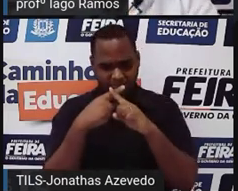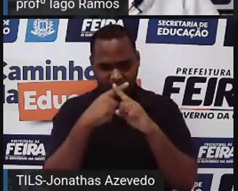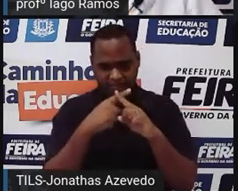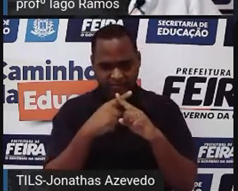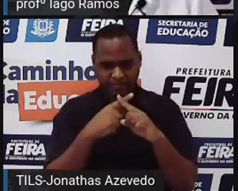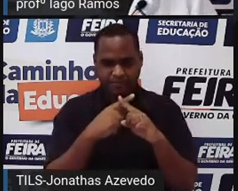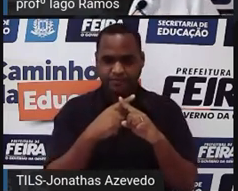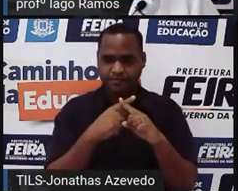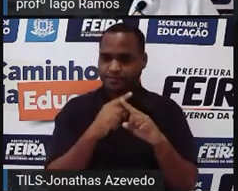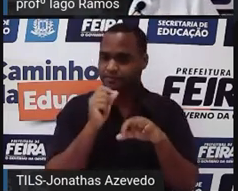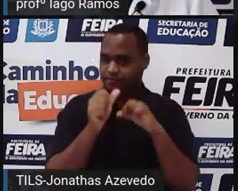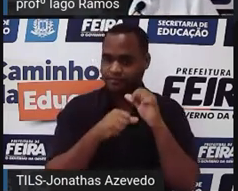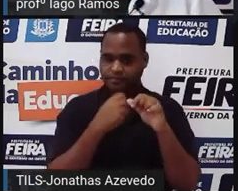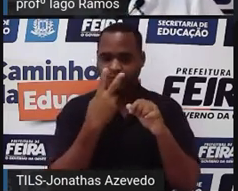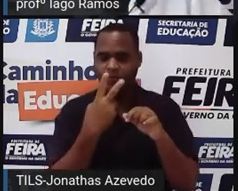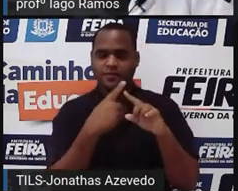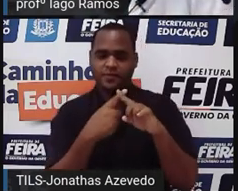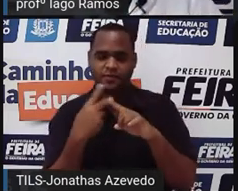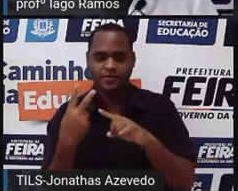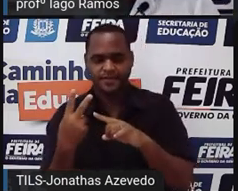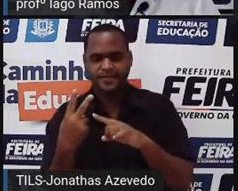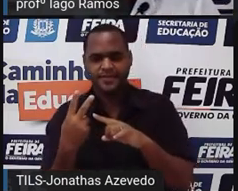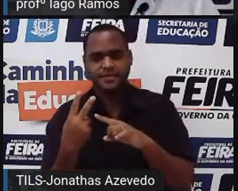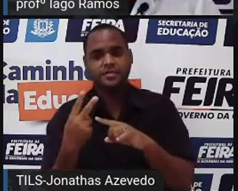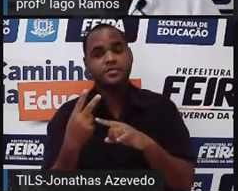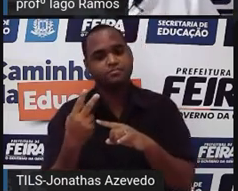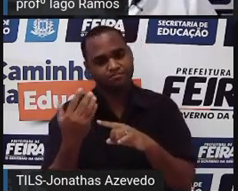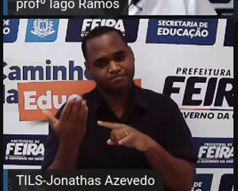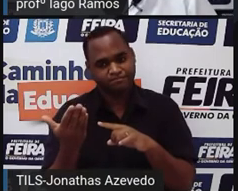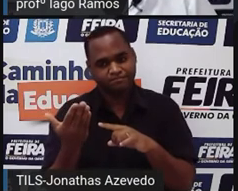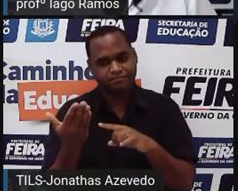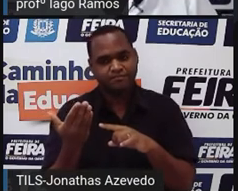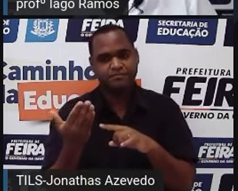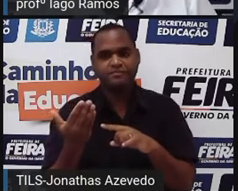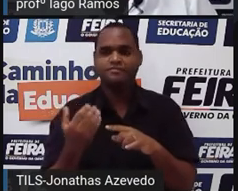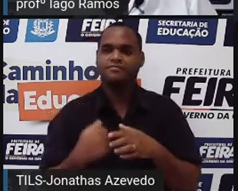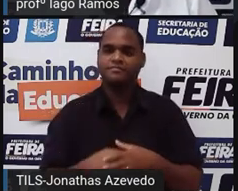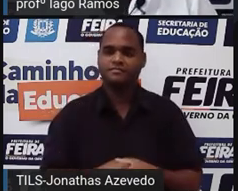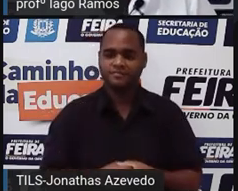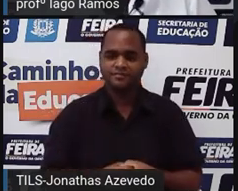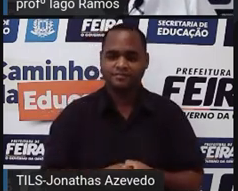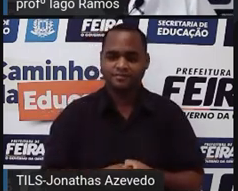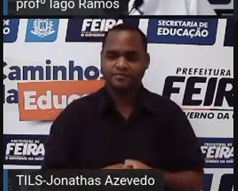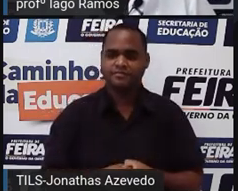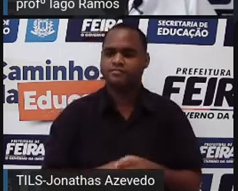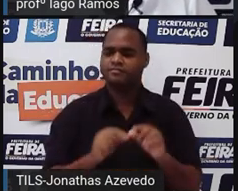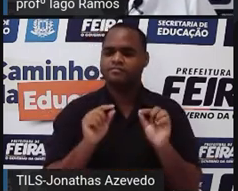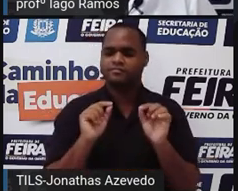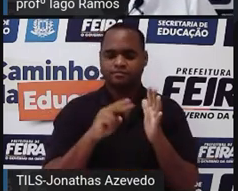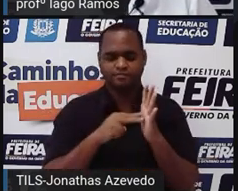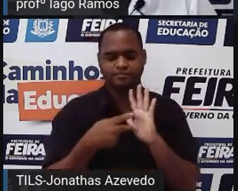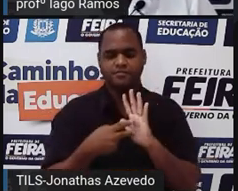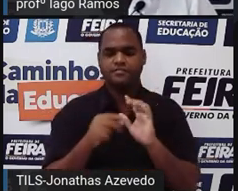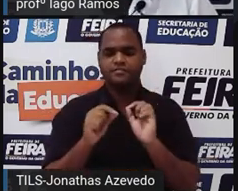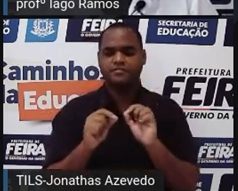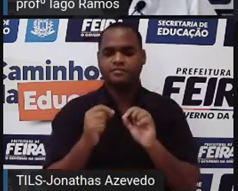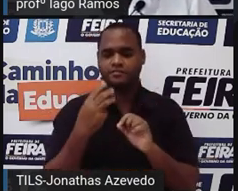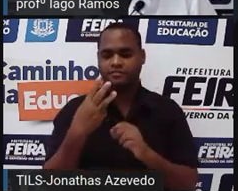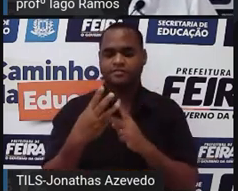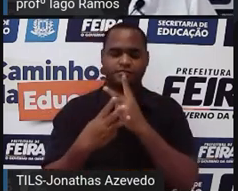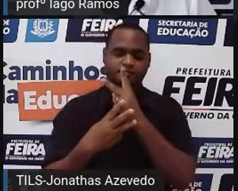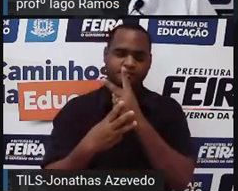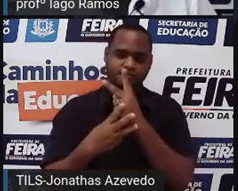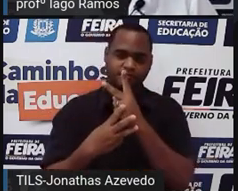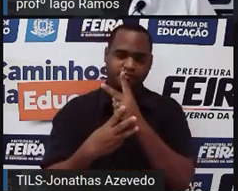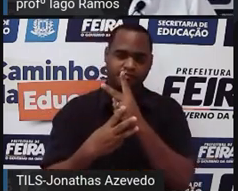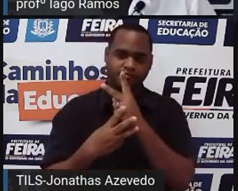Só vai escrever aí 2 vezes 2. Vezes o que é que significa 3 elevado a